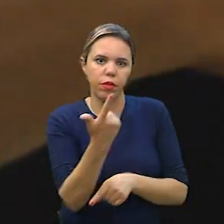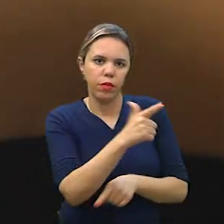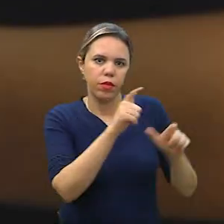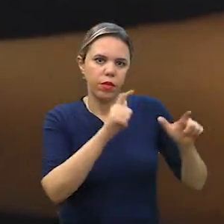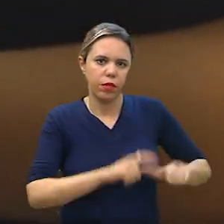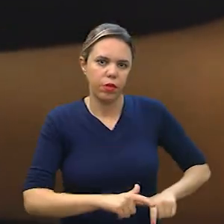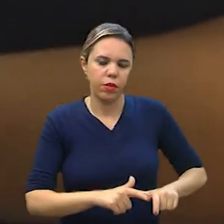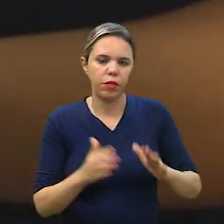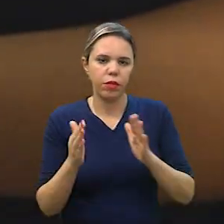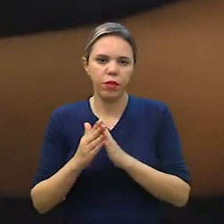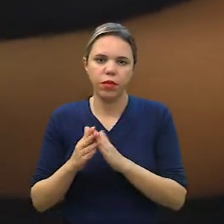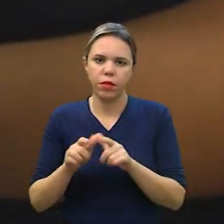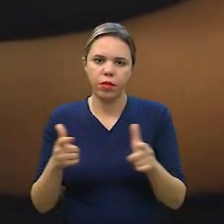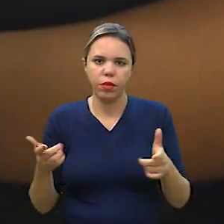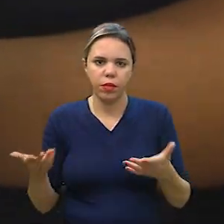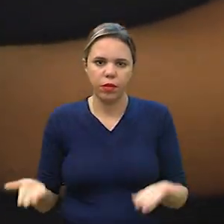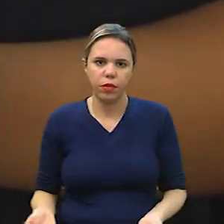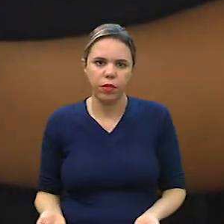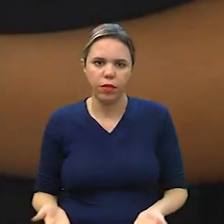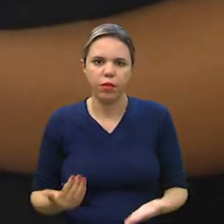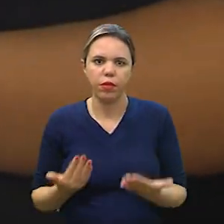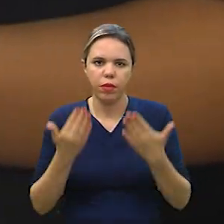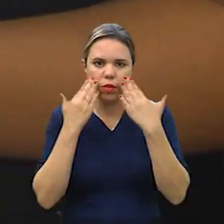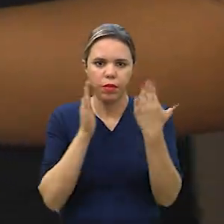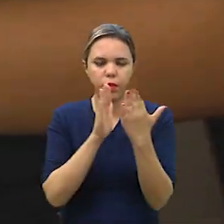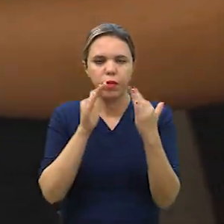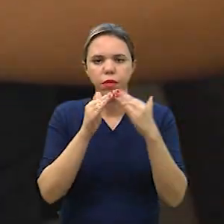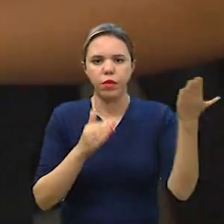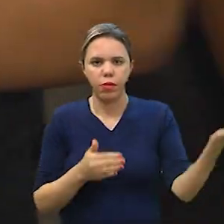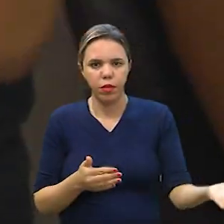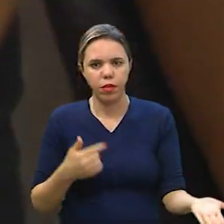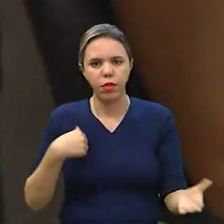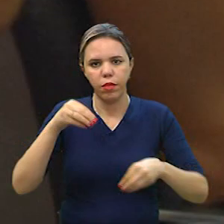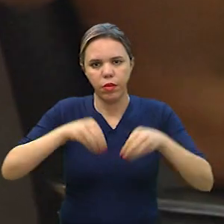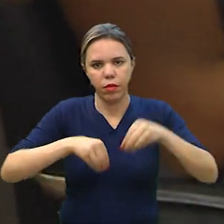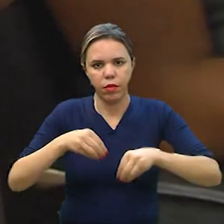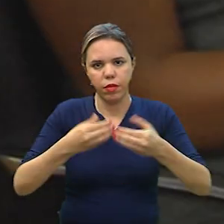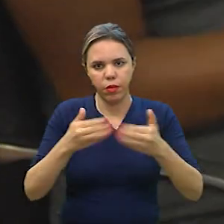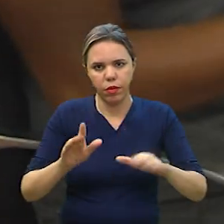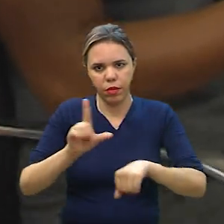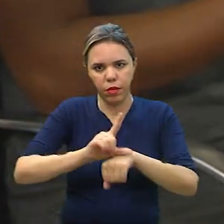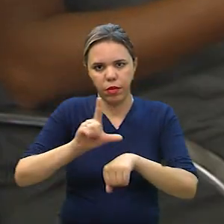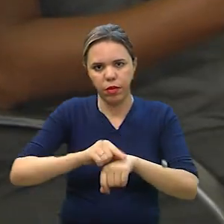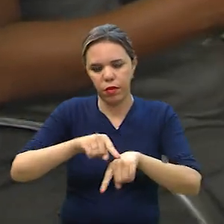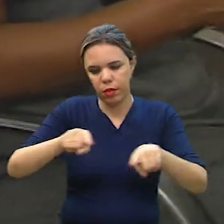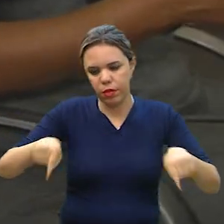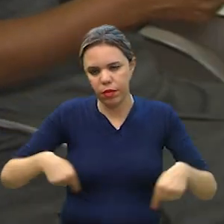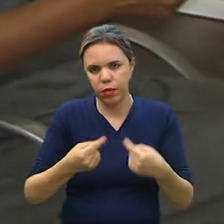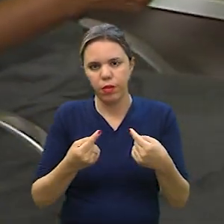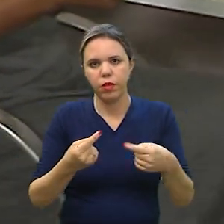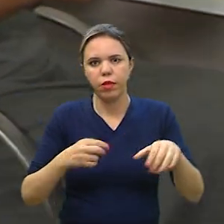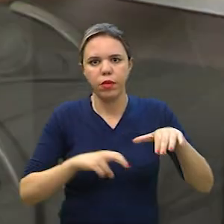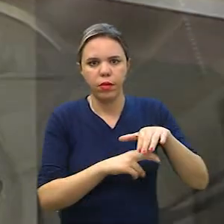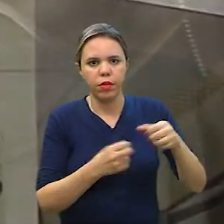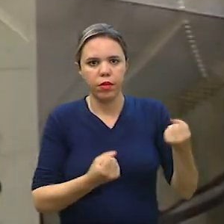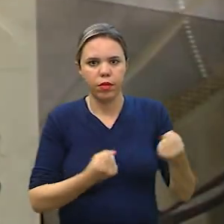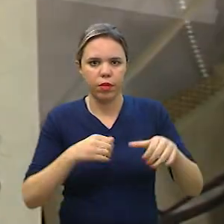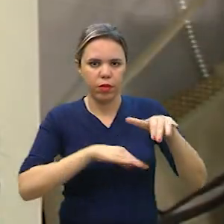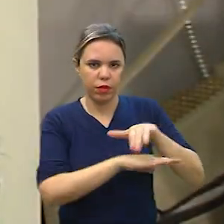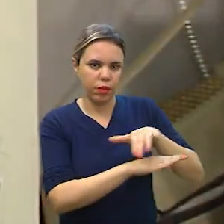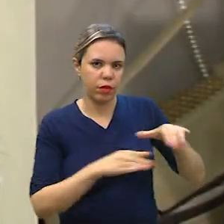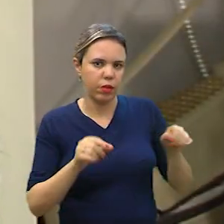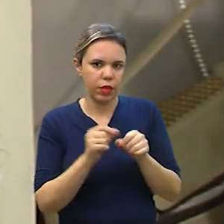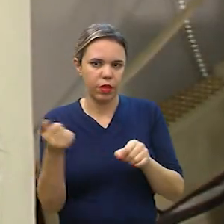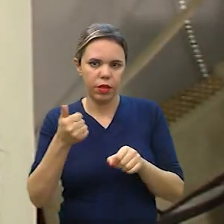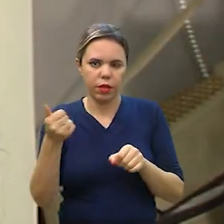outro espaço, uma outra casa maior, na frente da casa eu montei o salão, na sala e na garagem, que foi onde a gente